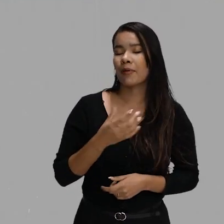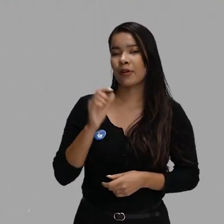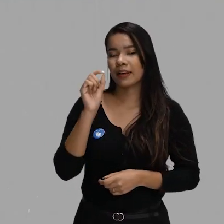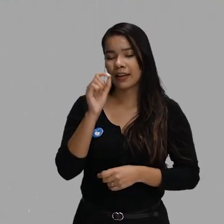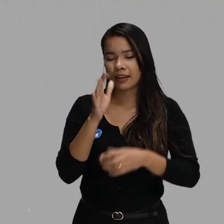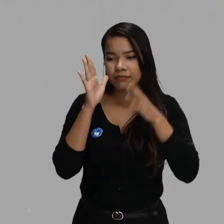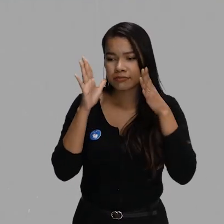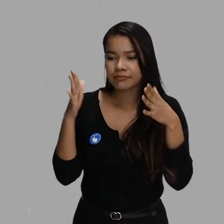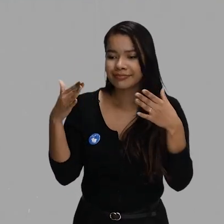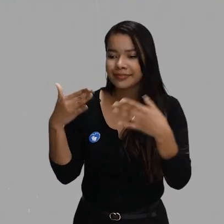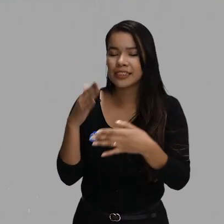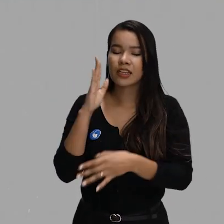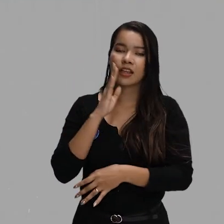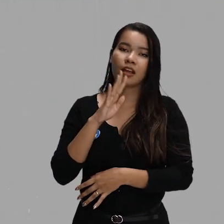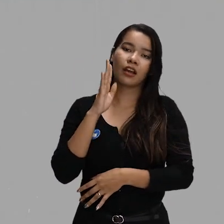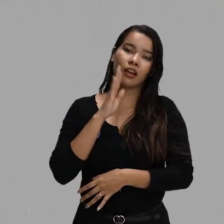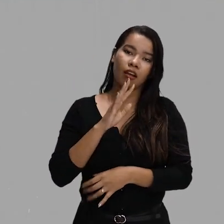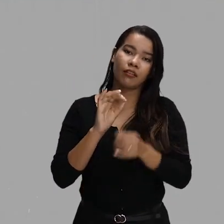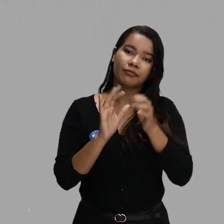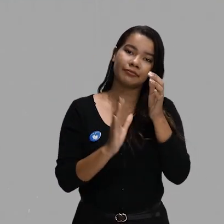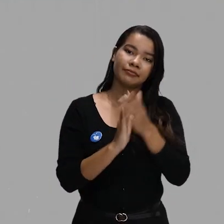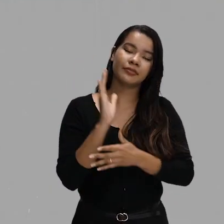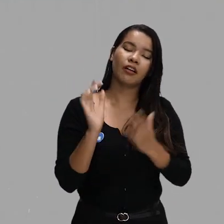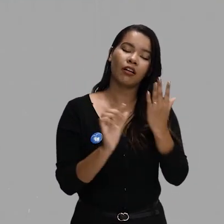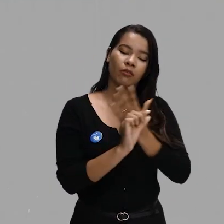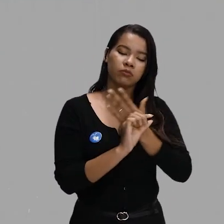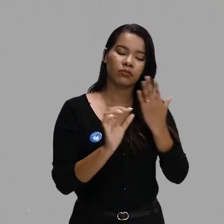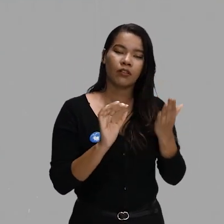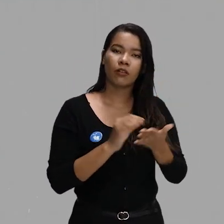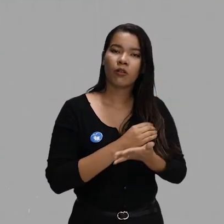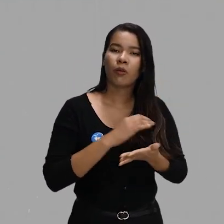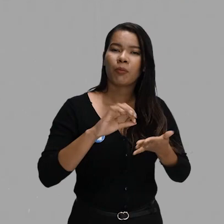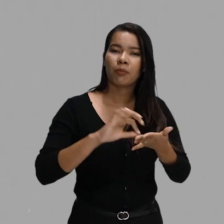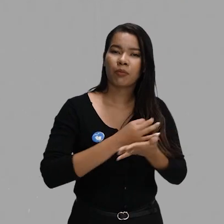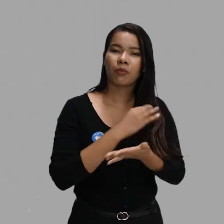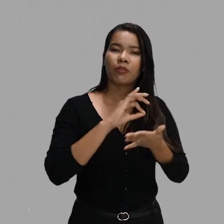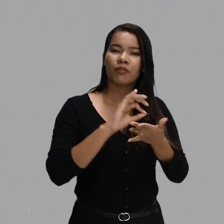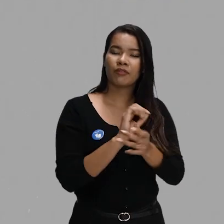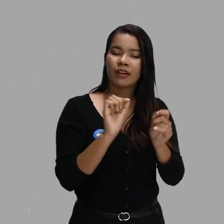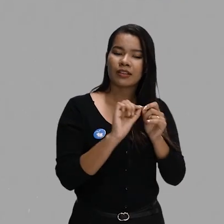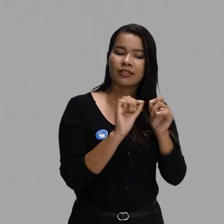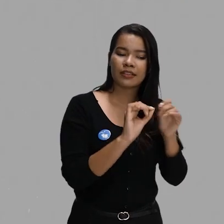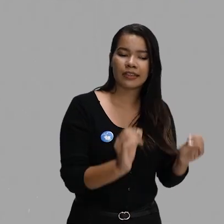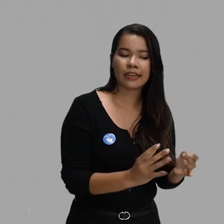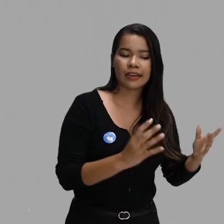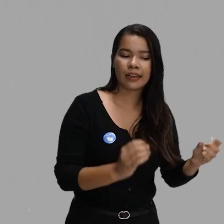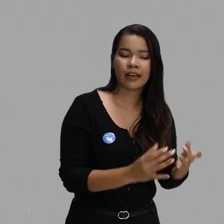compor, fazendo exaltação à natureza,